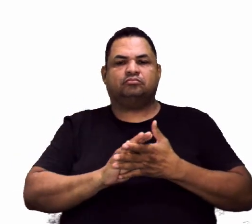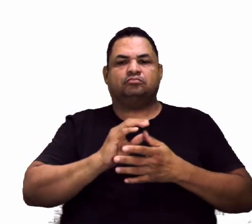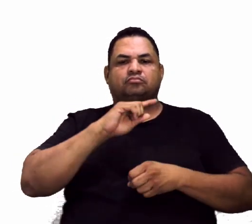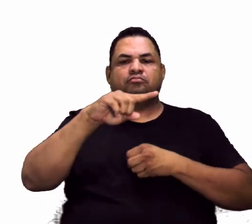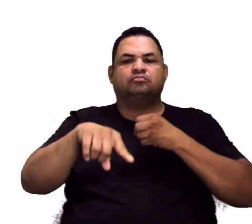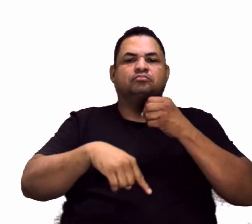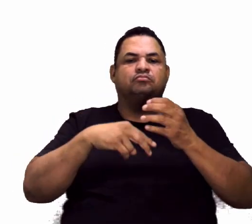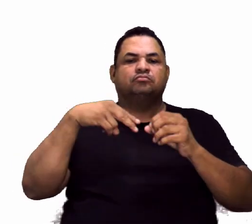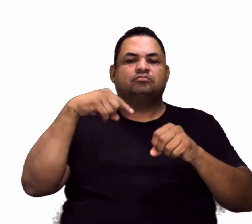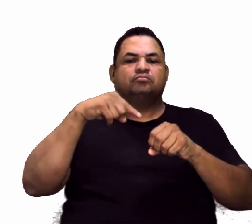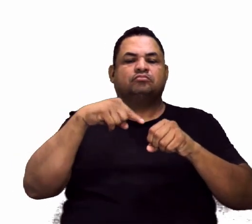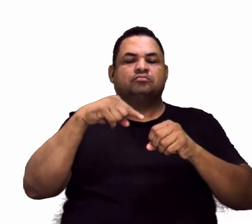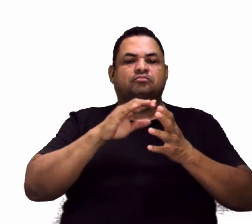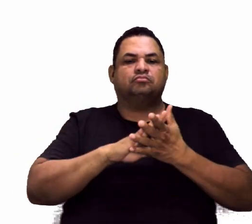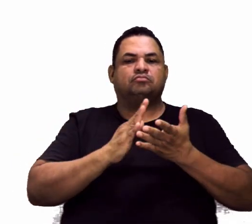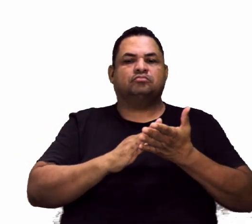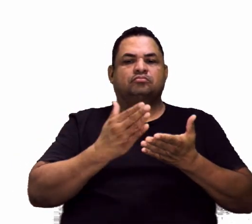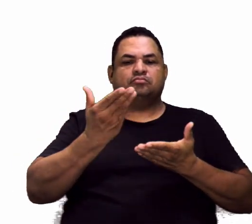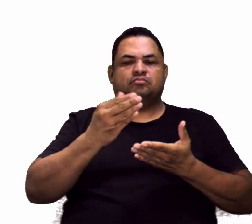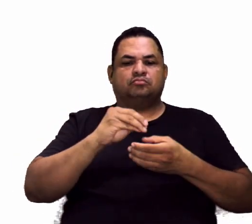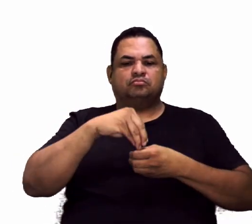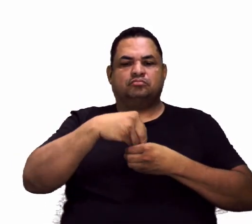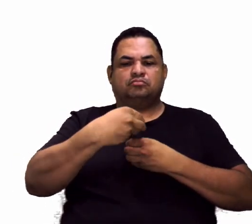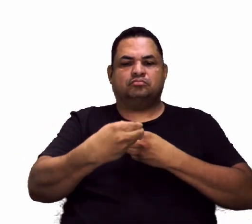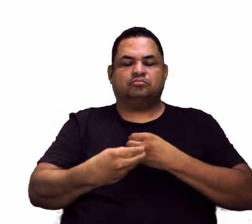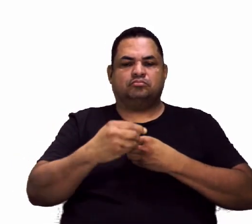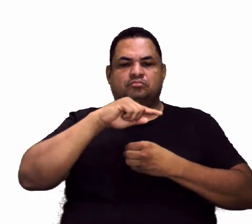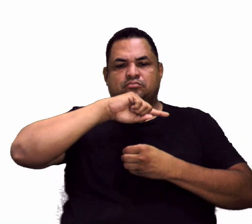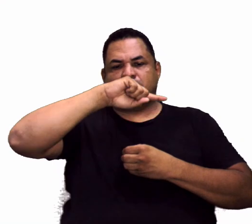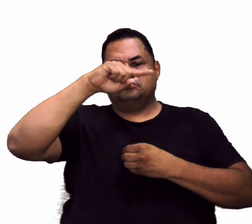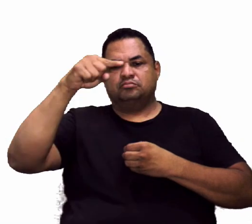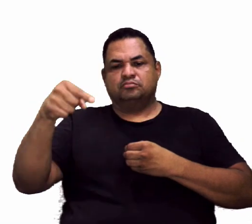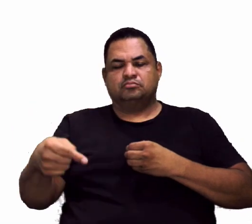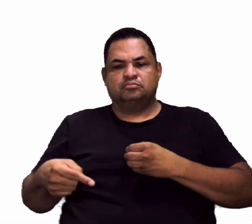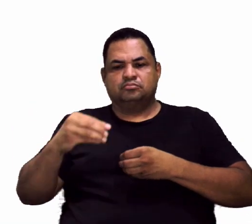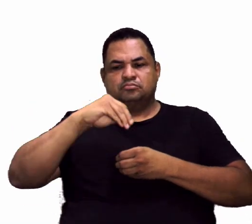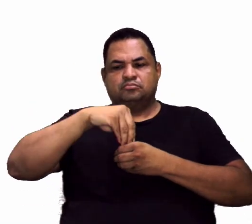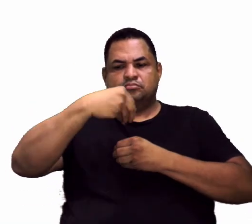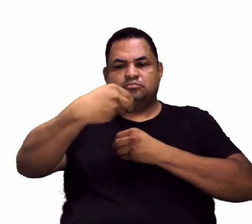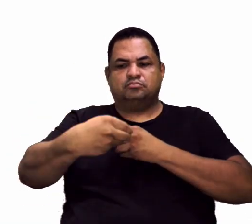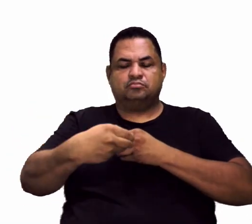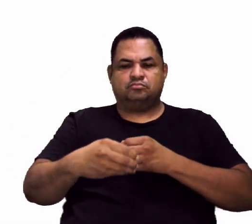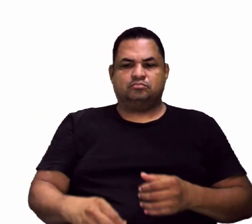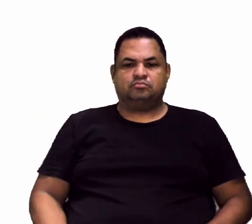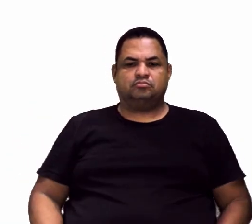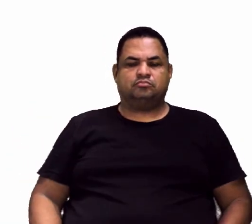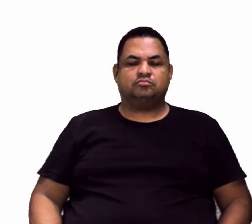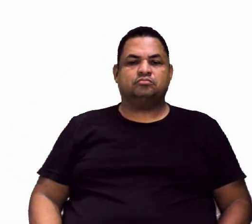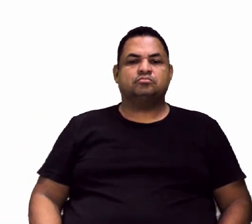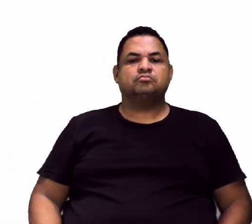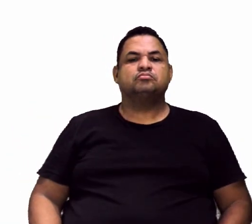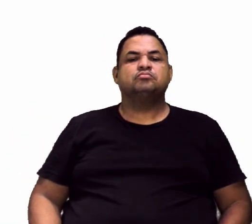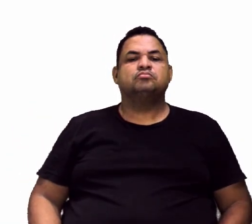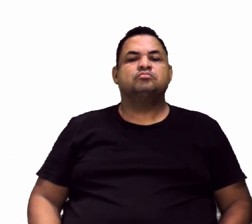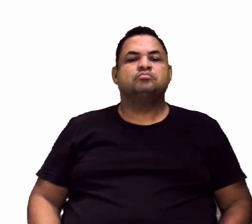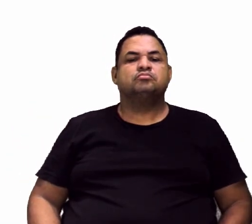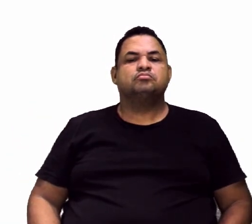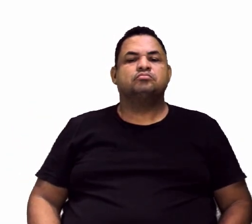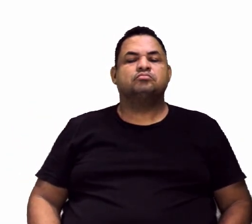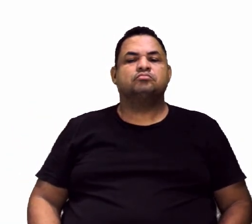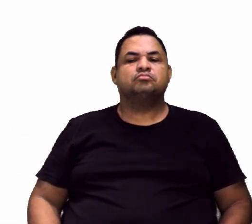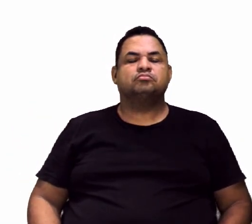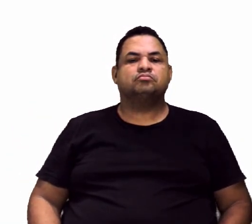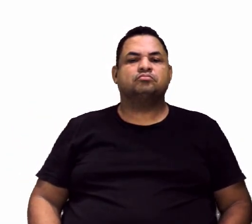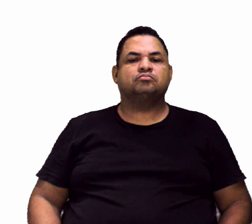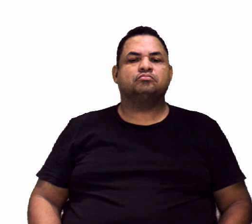para identificar o seu subnível mais externo. Sempre é o subnível que recebe ou perde elétron. No caso aqui, o que perdeu